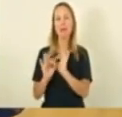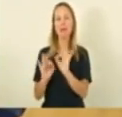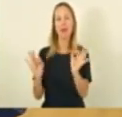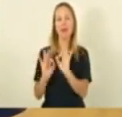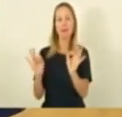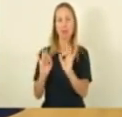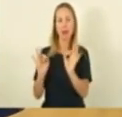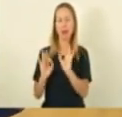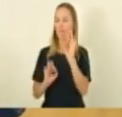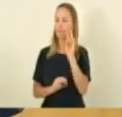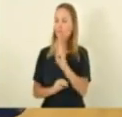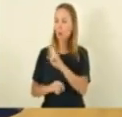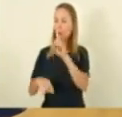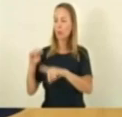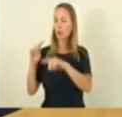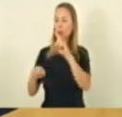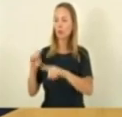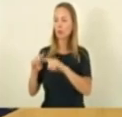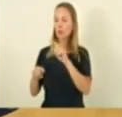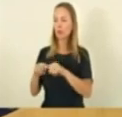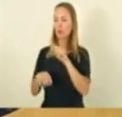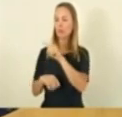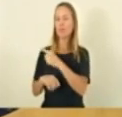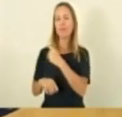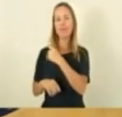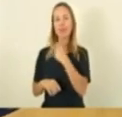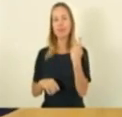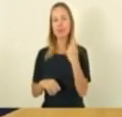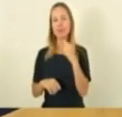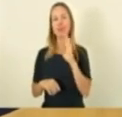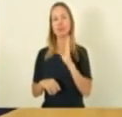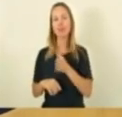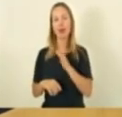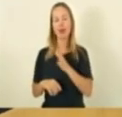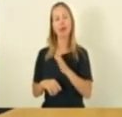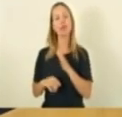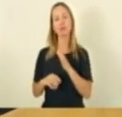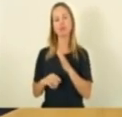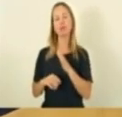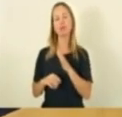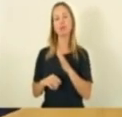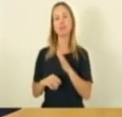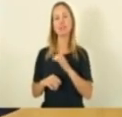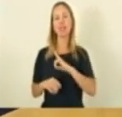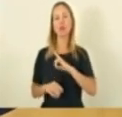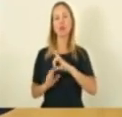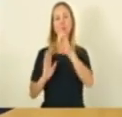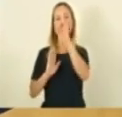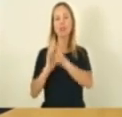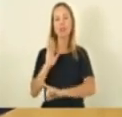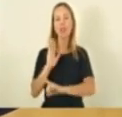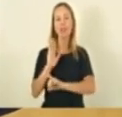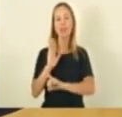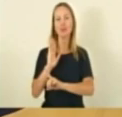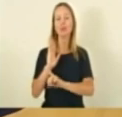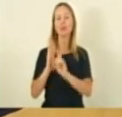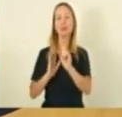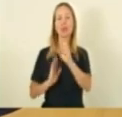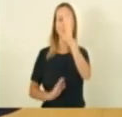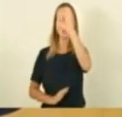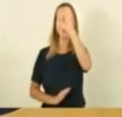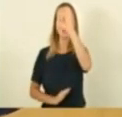nada. Ele identificou o produto na prateleira com prazo de validade vencida. Ele passa a ter direito, de